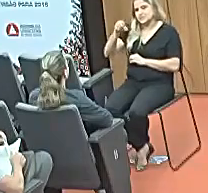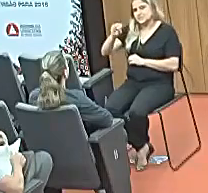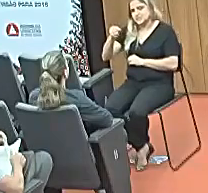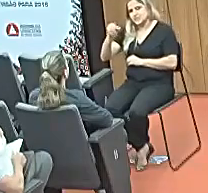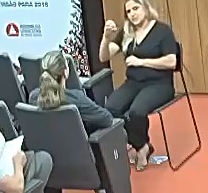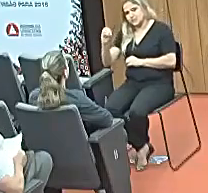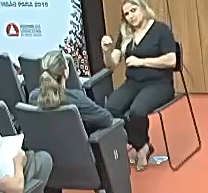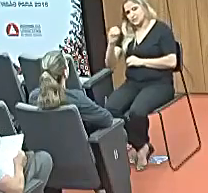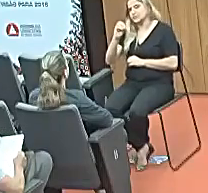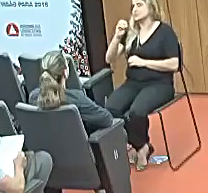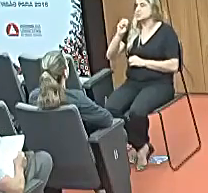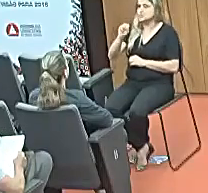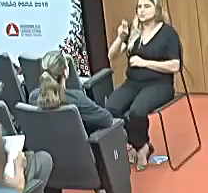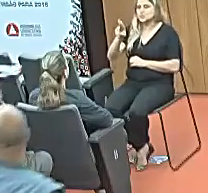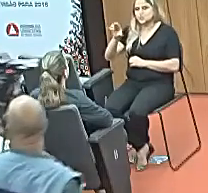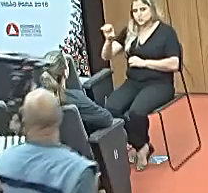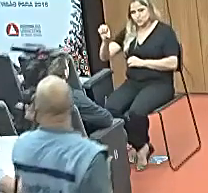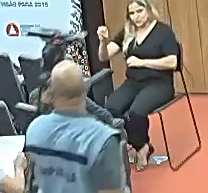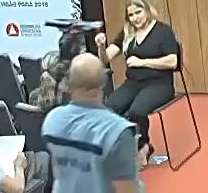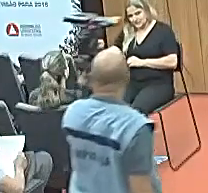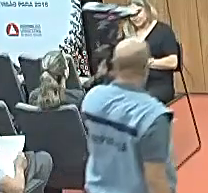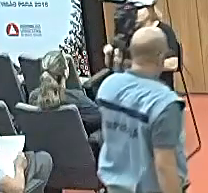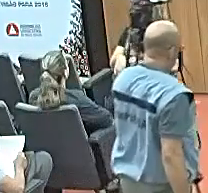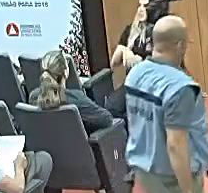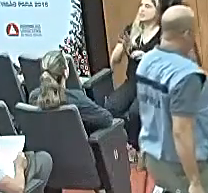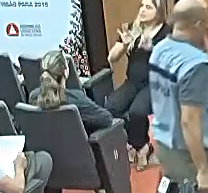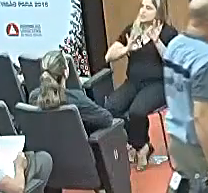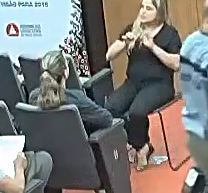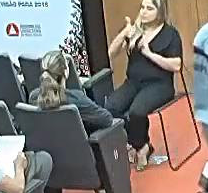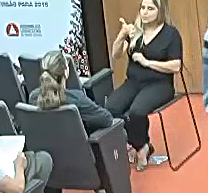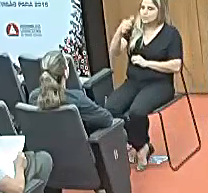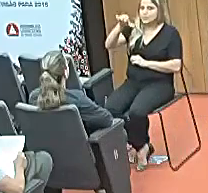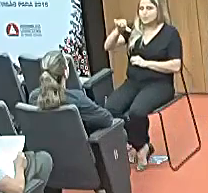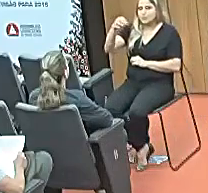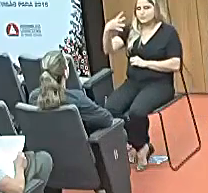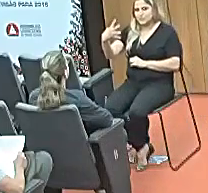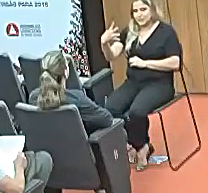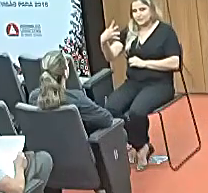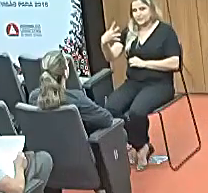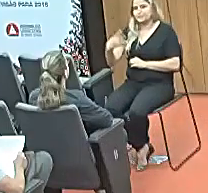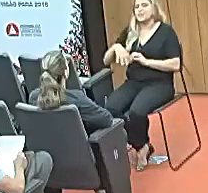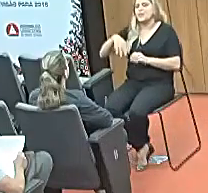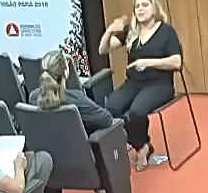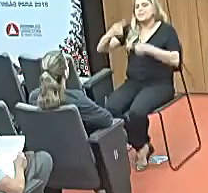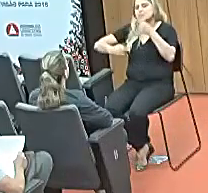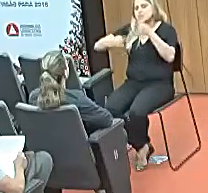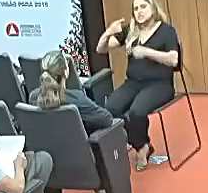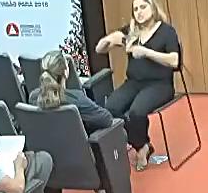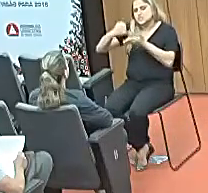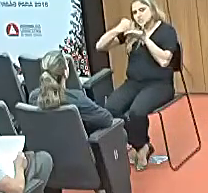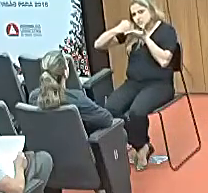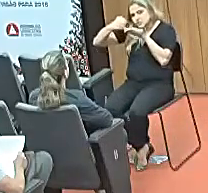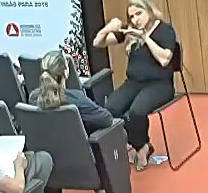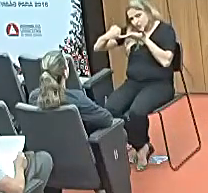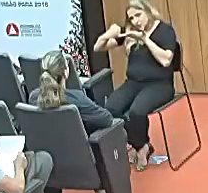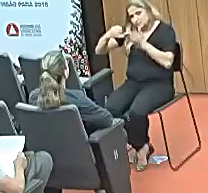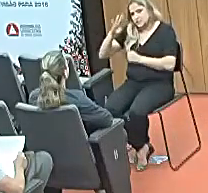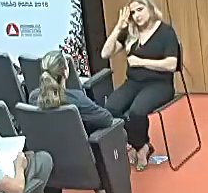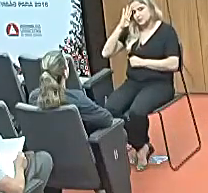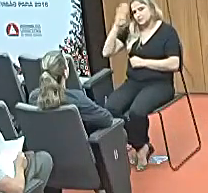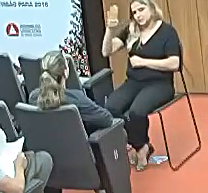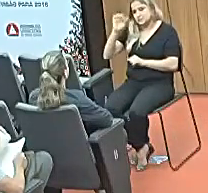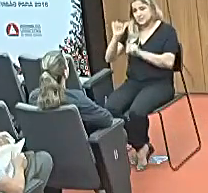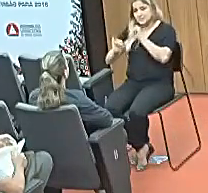único de saúde e no programa 194 políticas sobre drogas e as principais alterações sugeridas pelo grupo